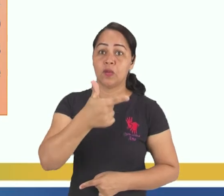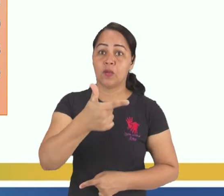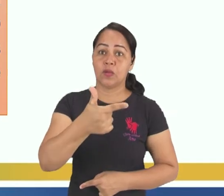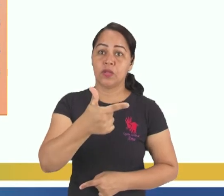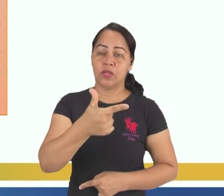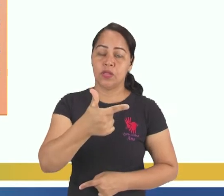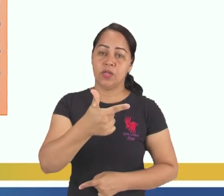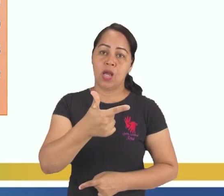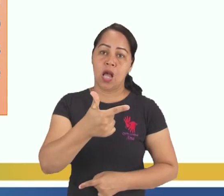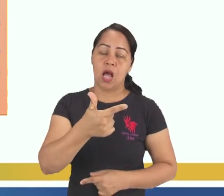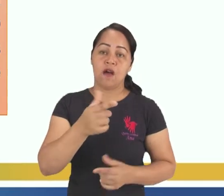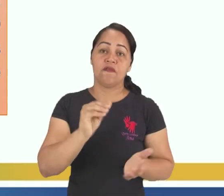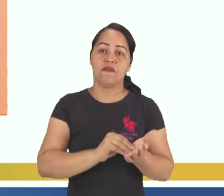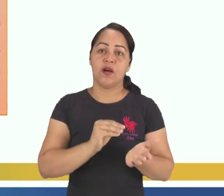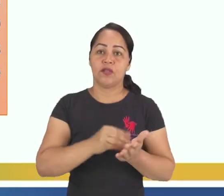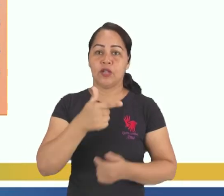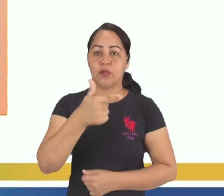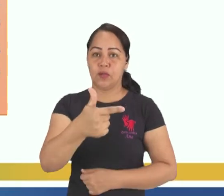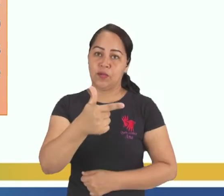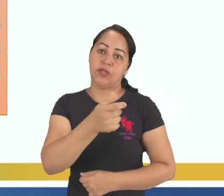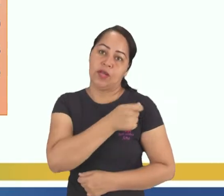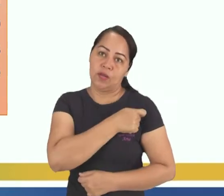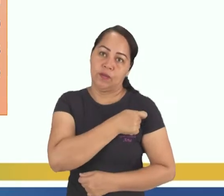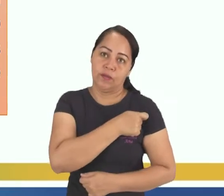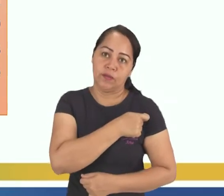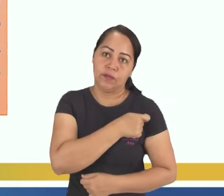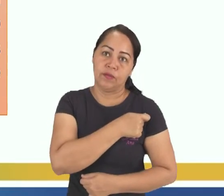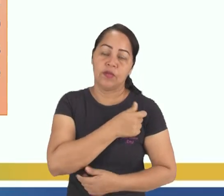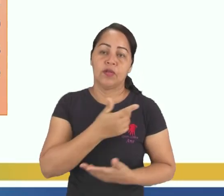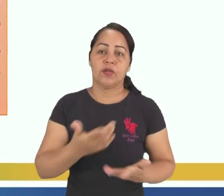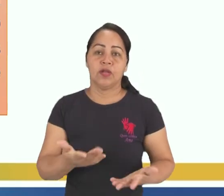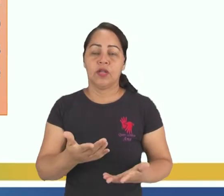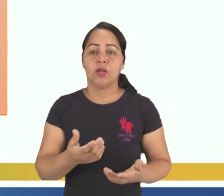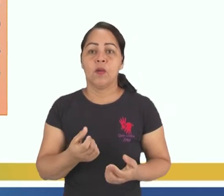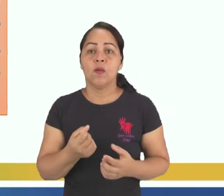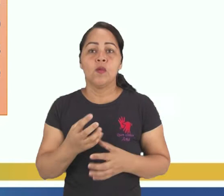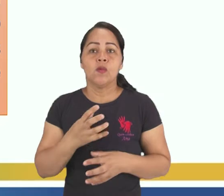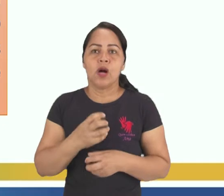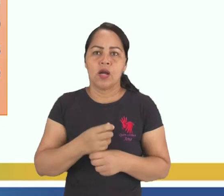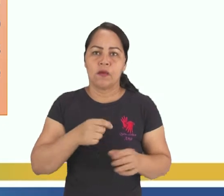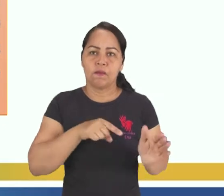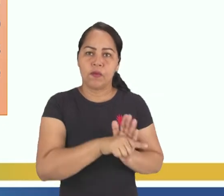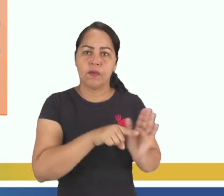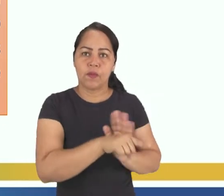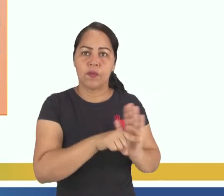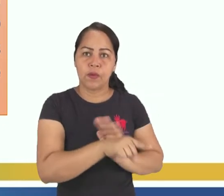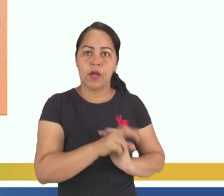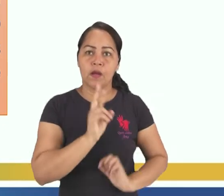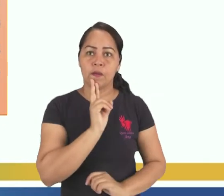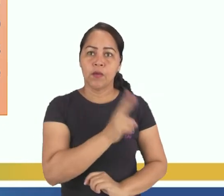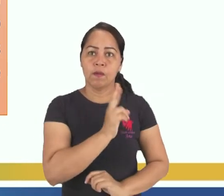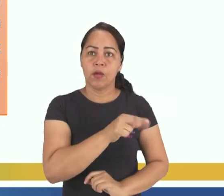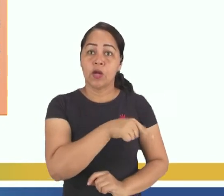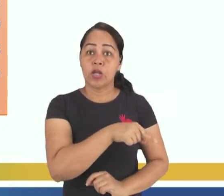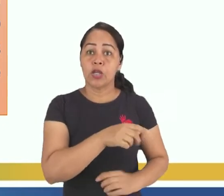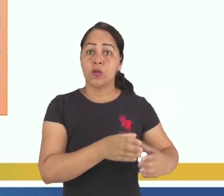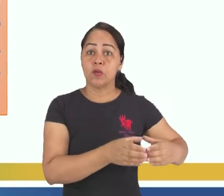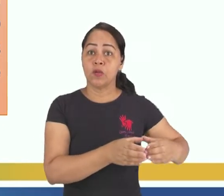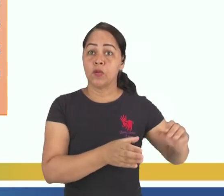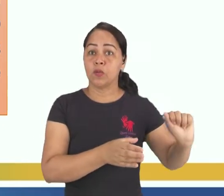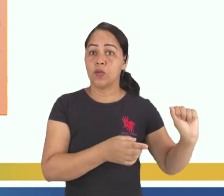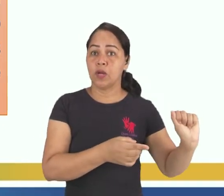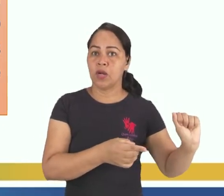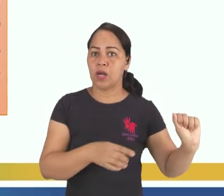a menos. Então não posso considerar simplesmente pela quantidade de perguntas respondidas corretamente